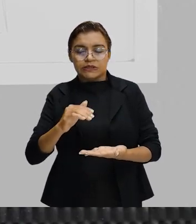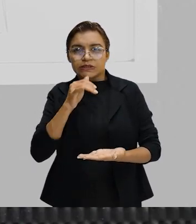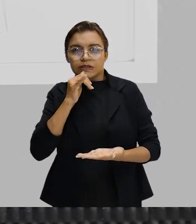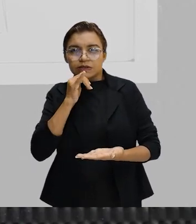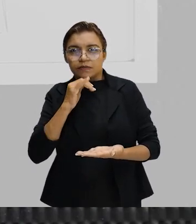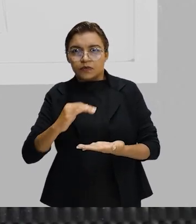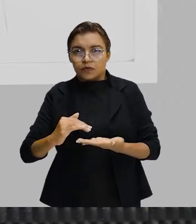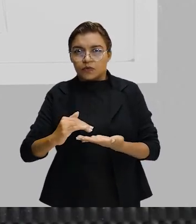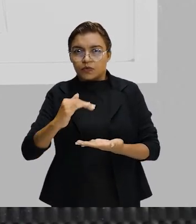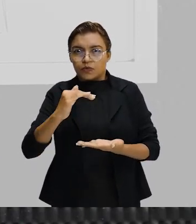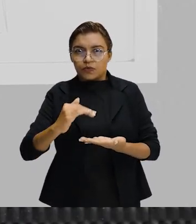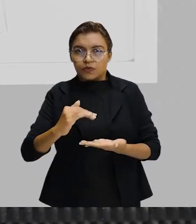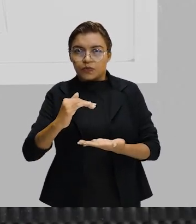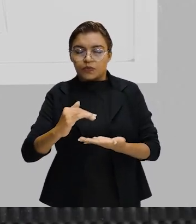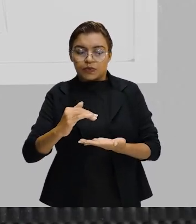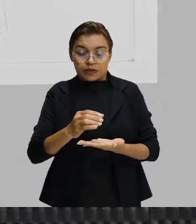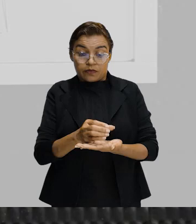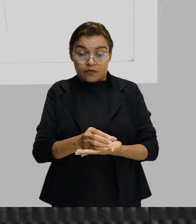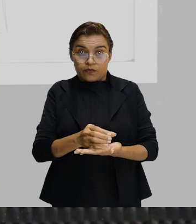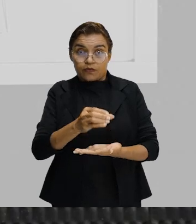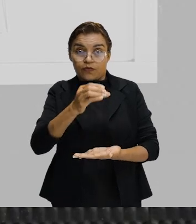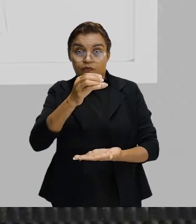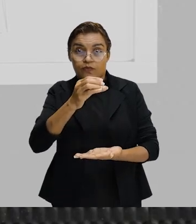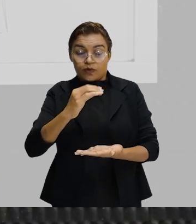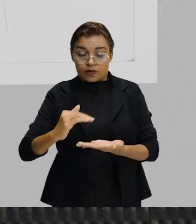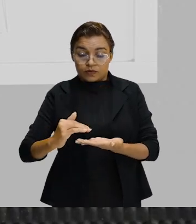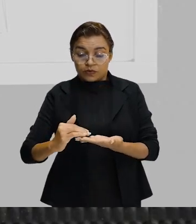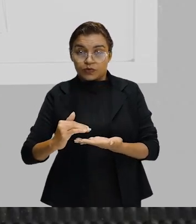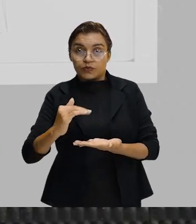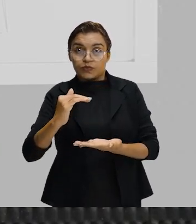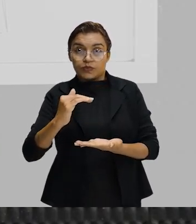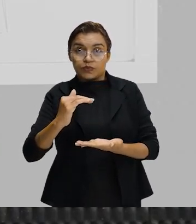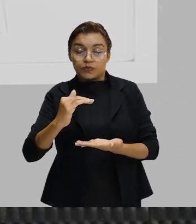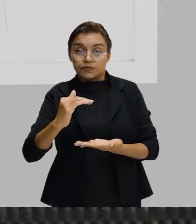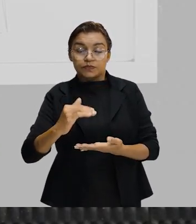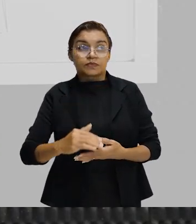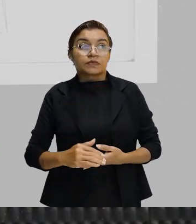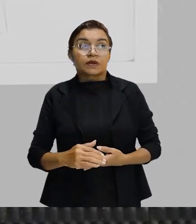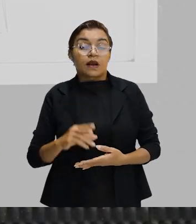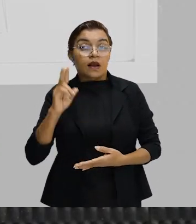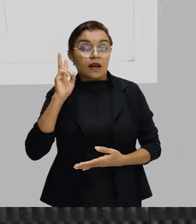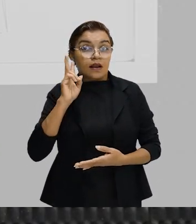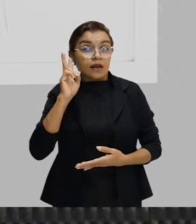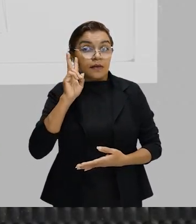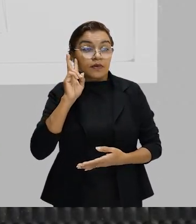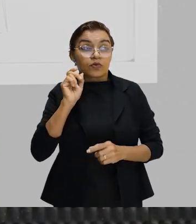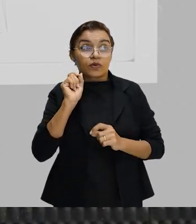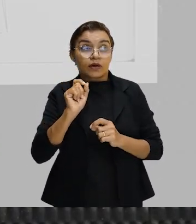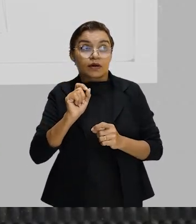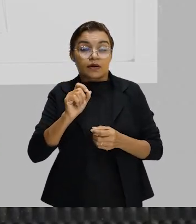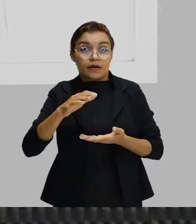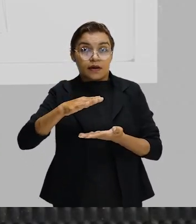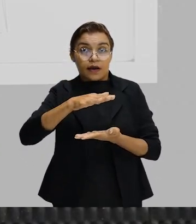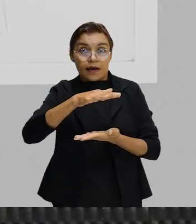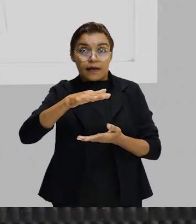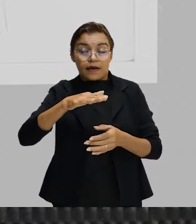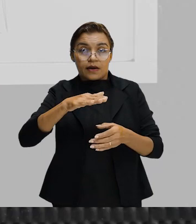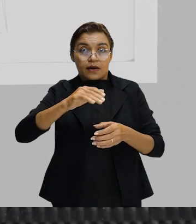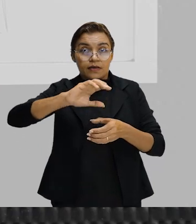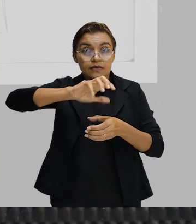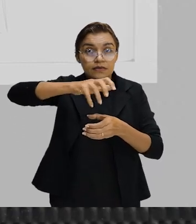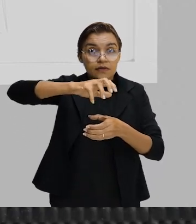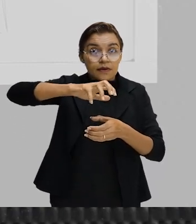em referência ao fundo do recipiente, lembrando que esse recipiente ele é aberto, viu? Ele é aberto.